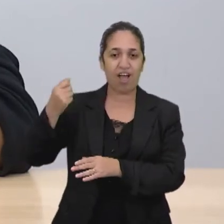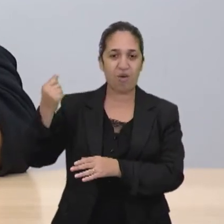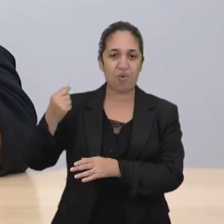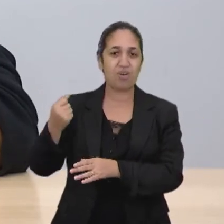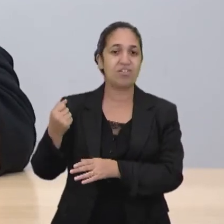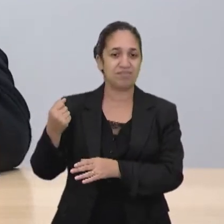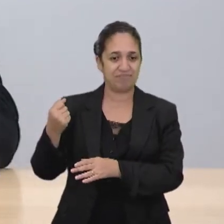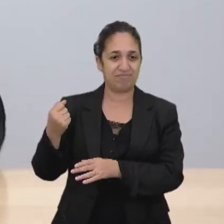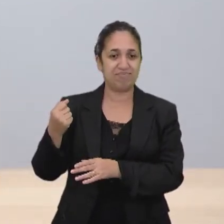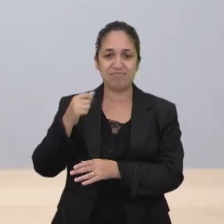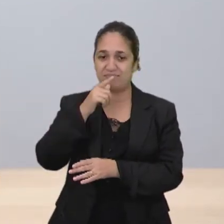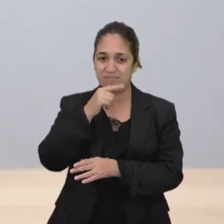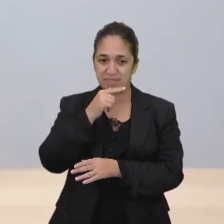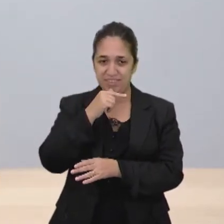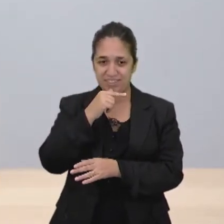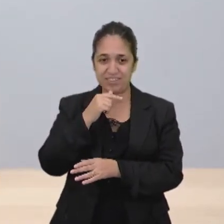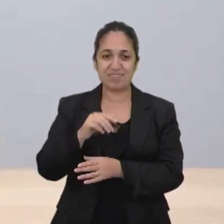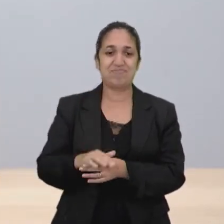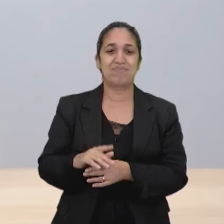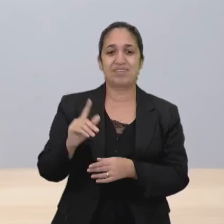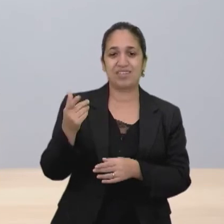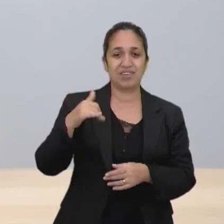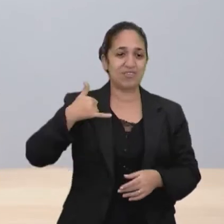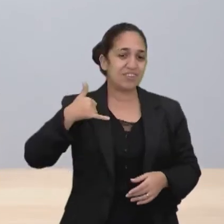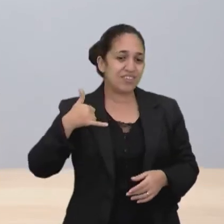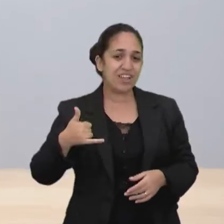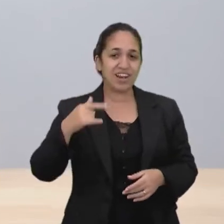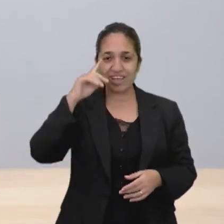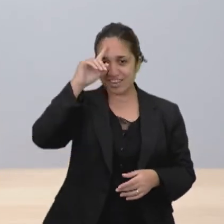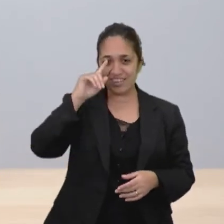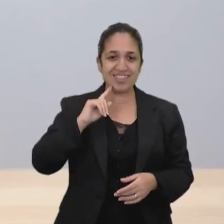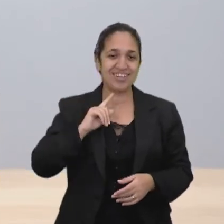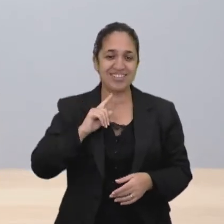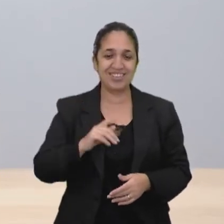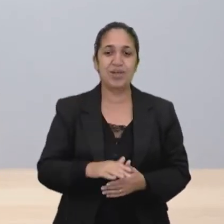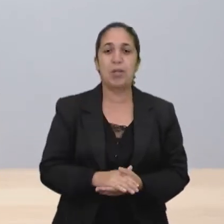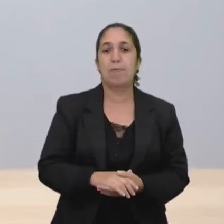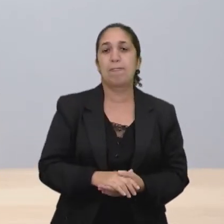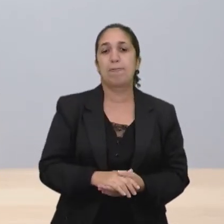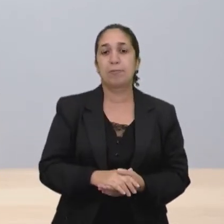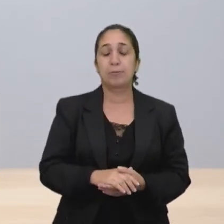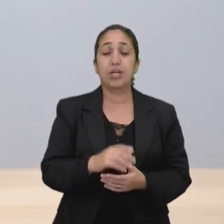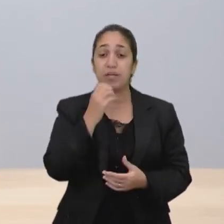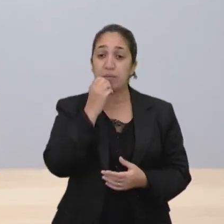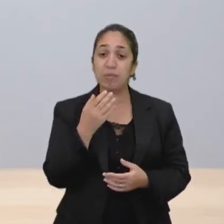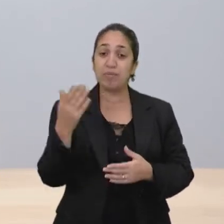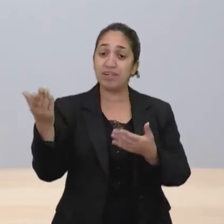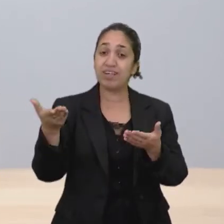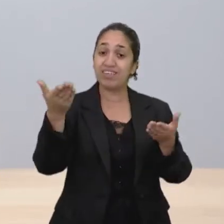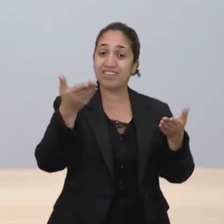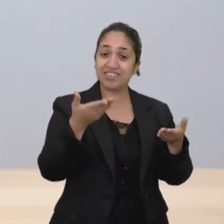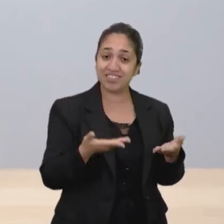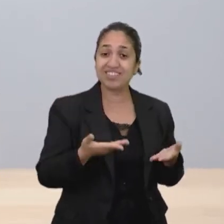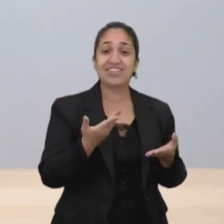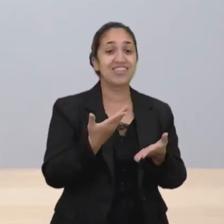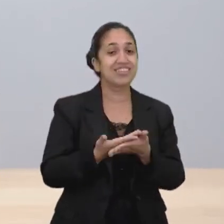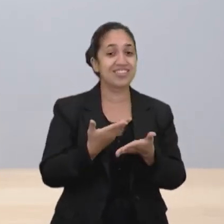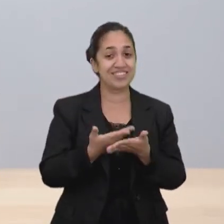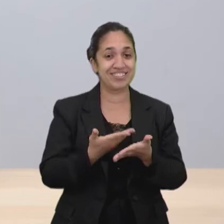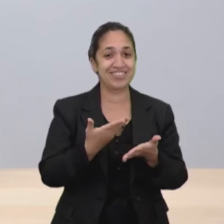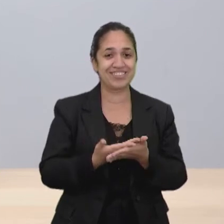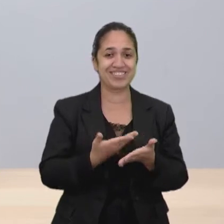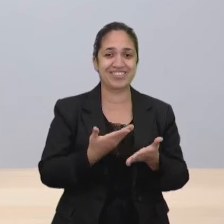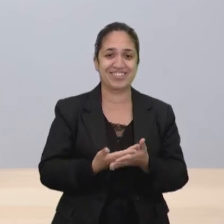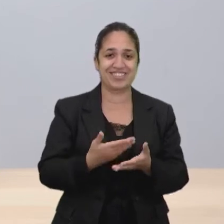e o celular amarelo. Olha só, gente, e quero que todos sejam muito bem-vindos, para a nossa aula, para